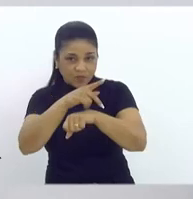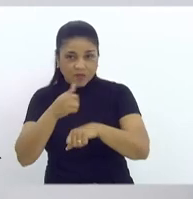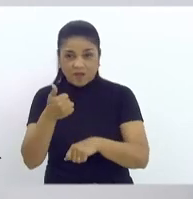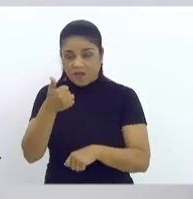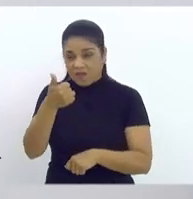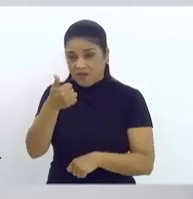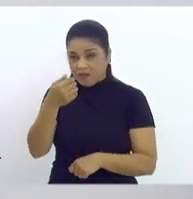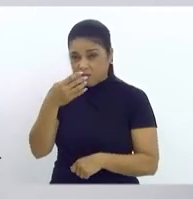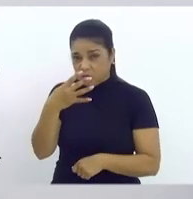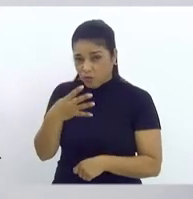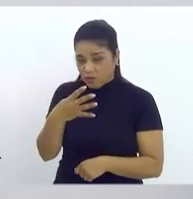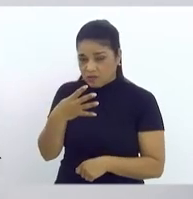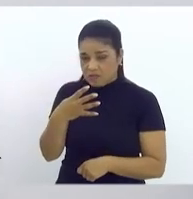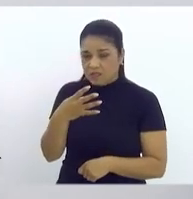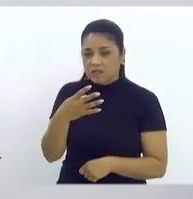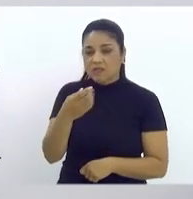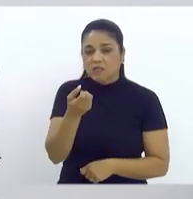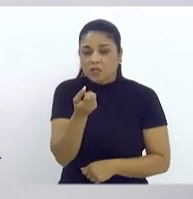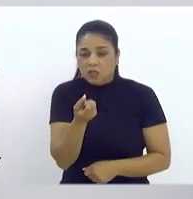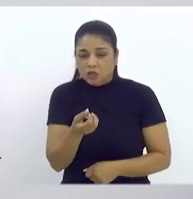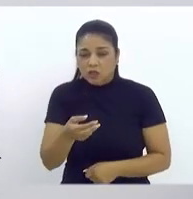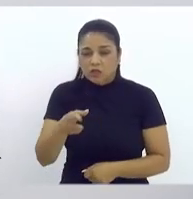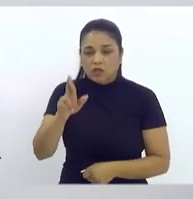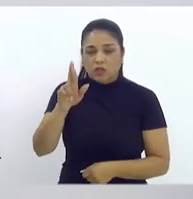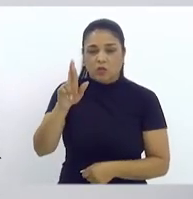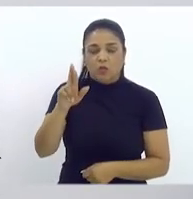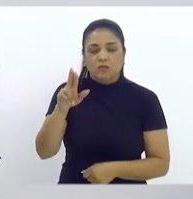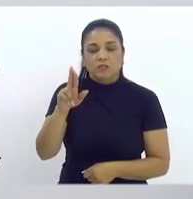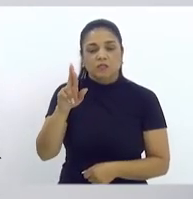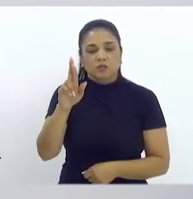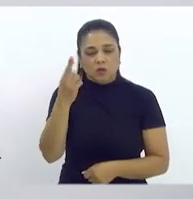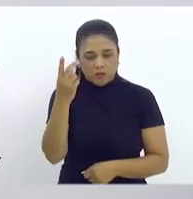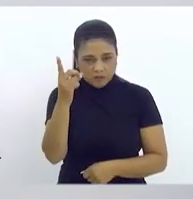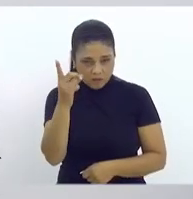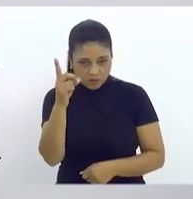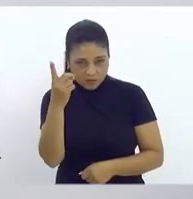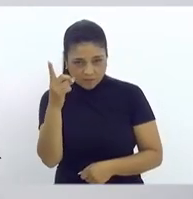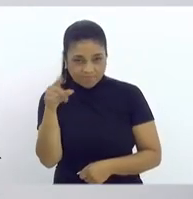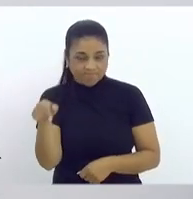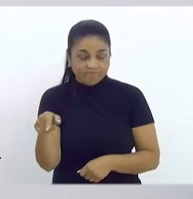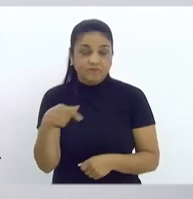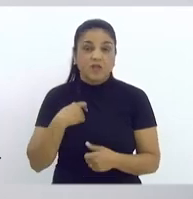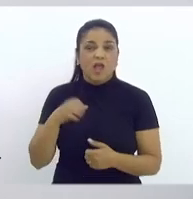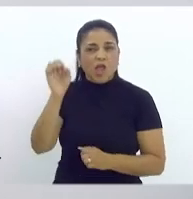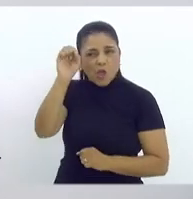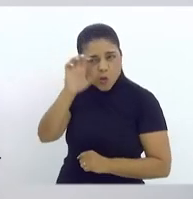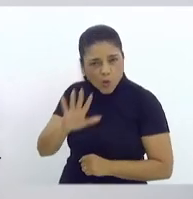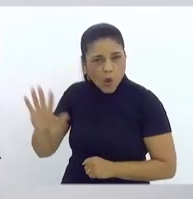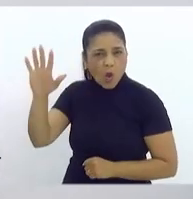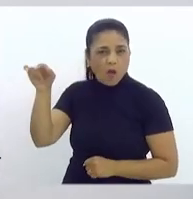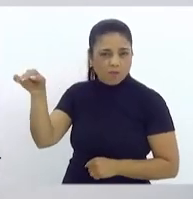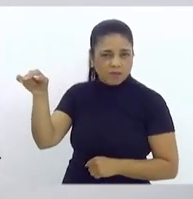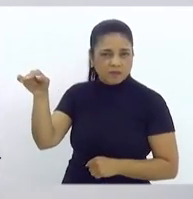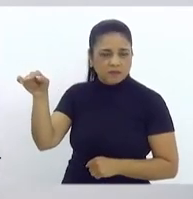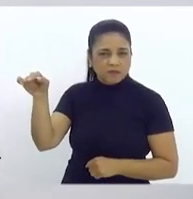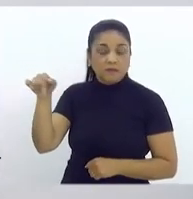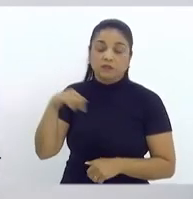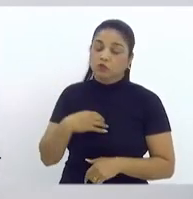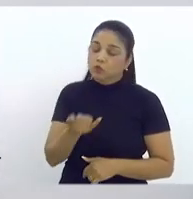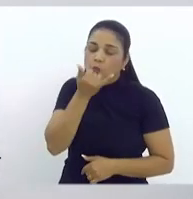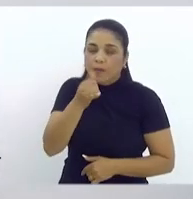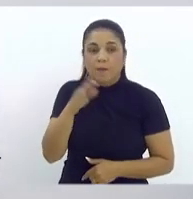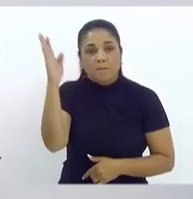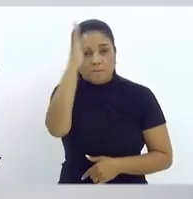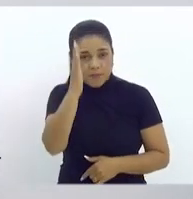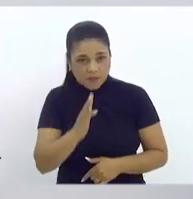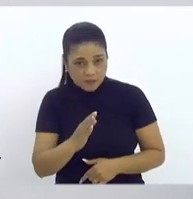milhão de BTU. Pode me corrigir se eu estiver falando besteira, tá? Na Europa, em torno de 7... Desculpa, no Brasil,